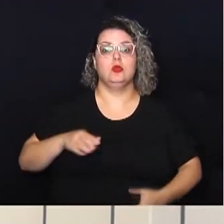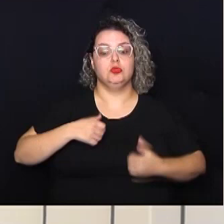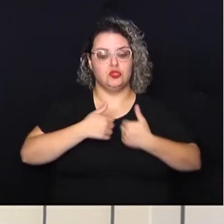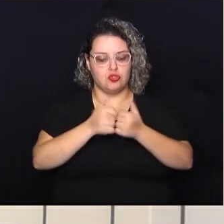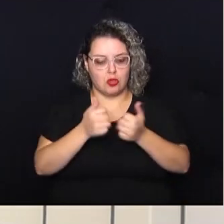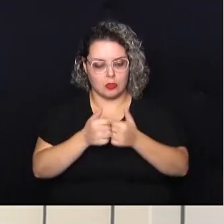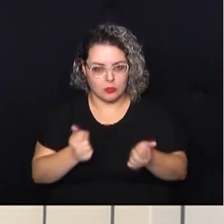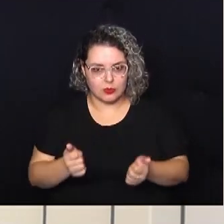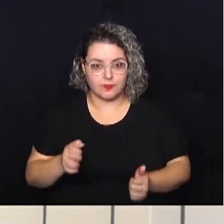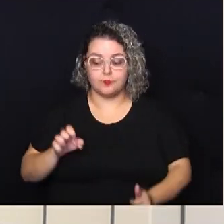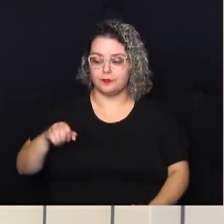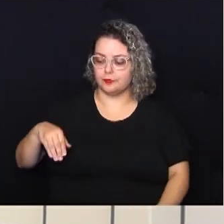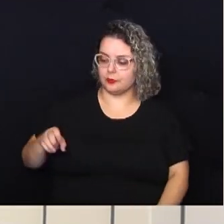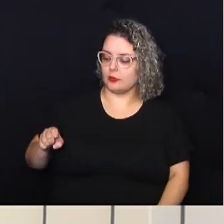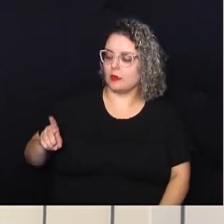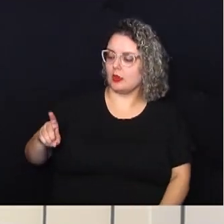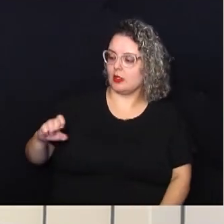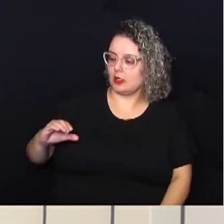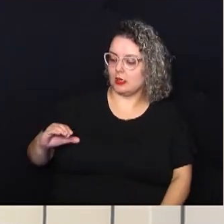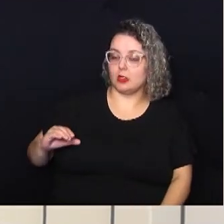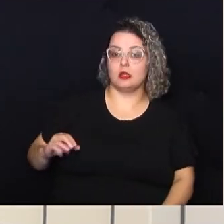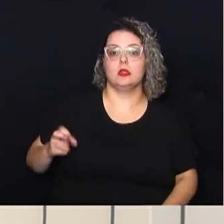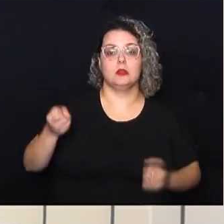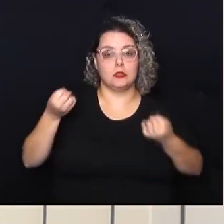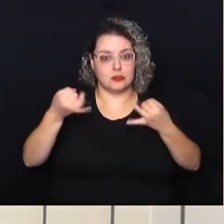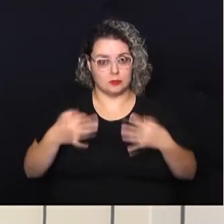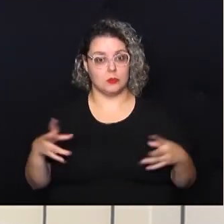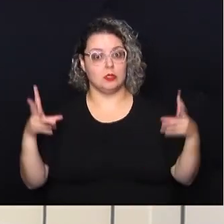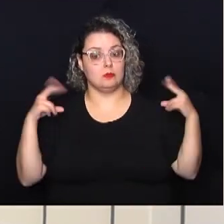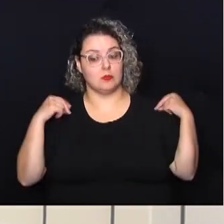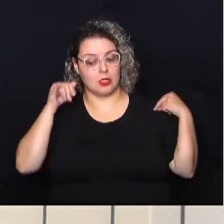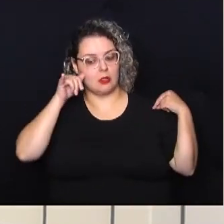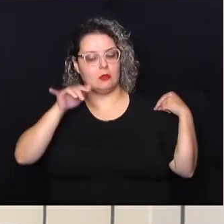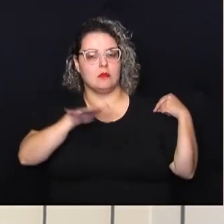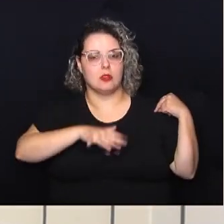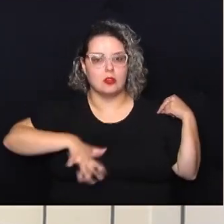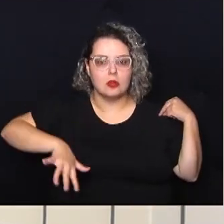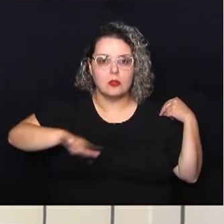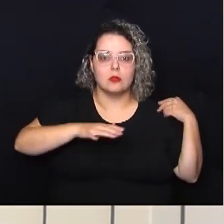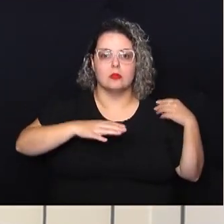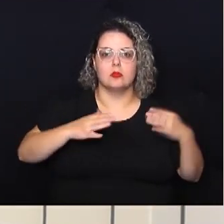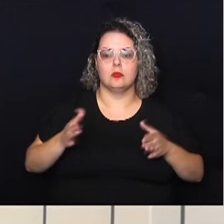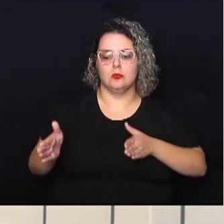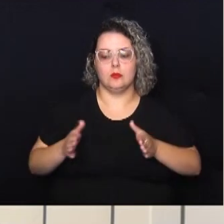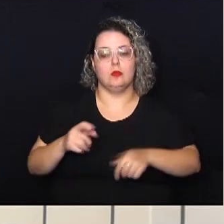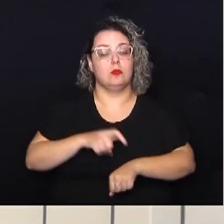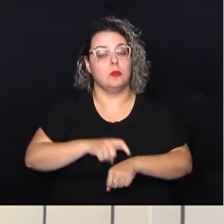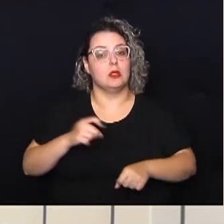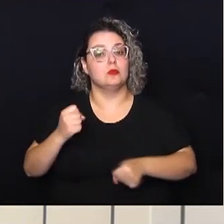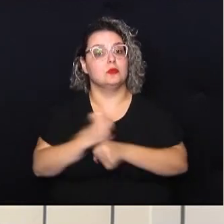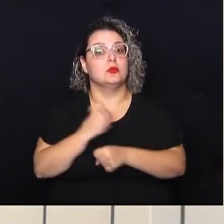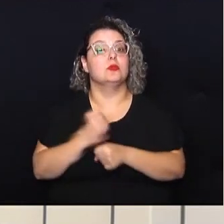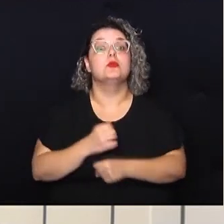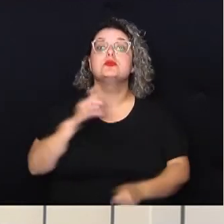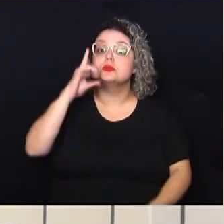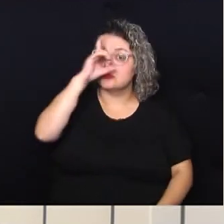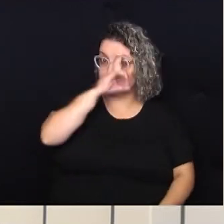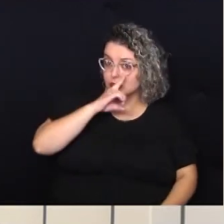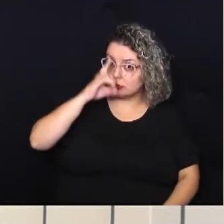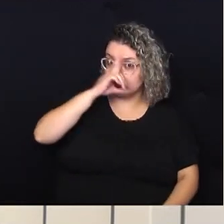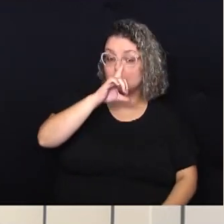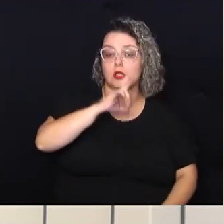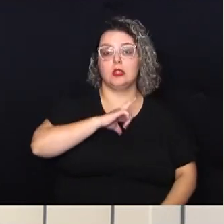A INDEC orienta que os motoristas evitem a região durante o período das obras. No domingo, vai haver